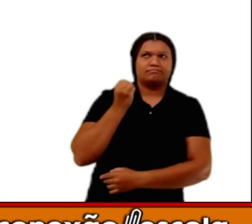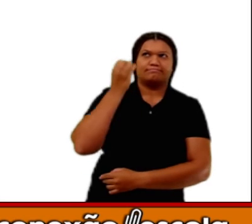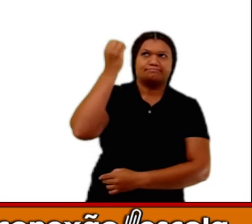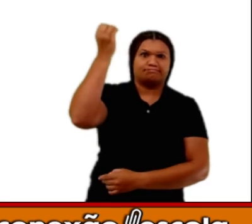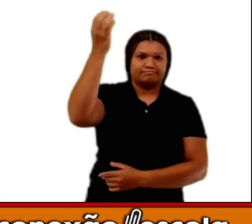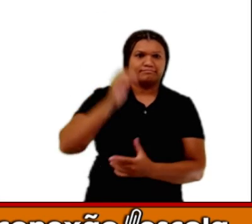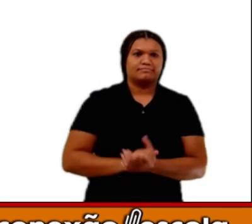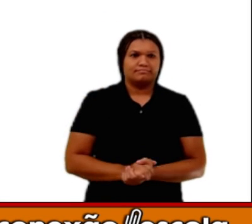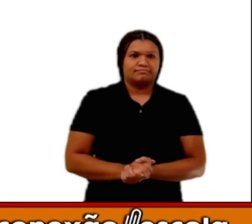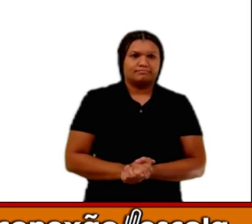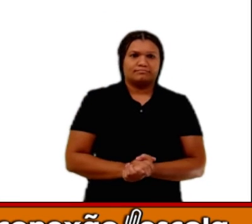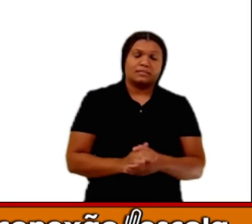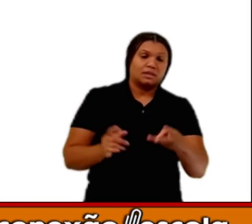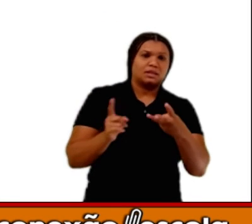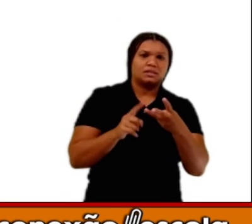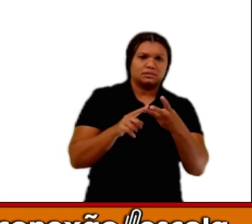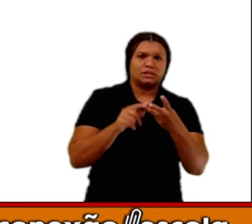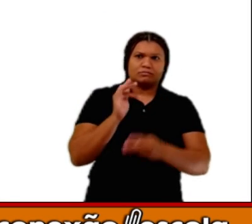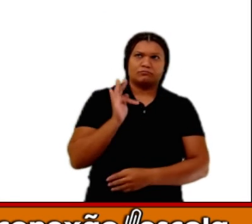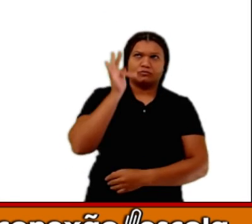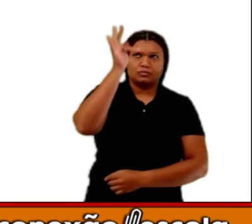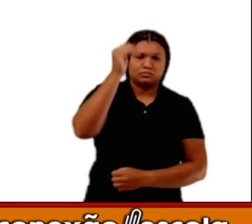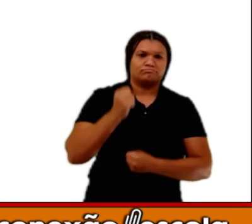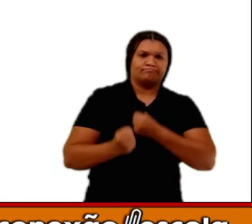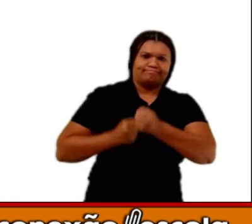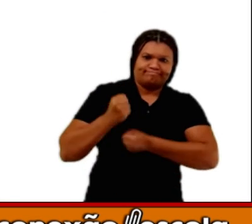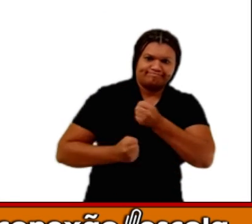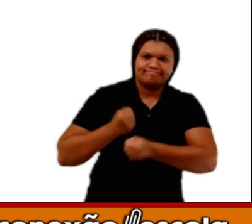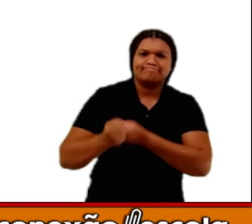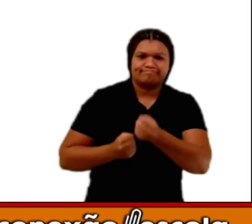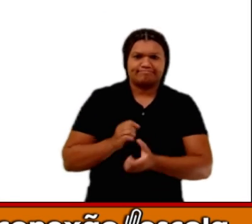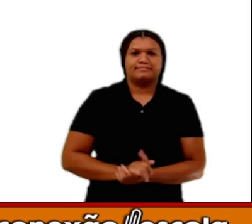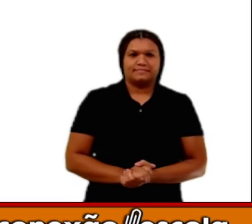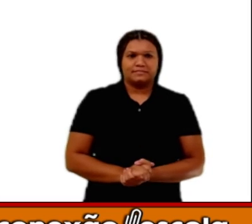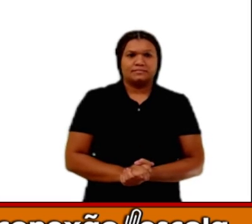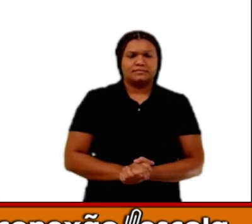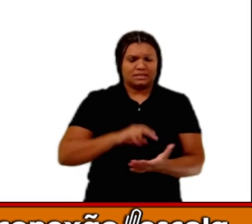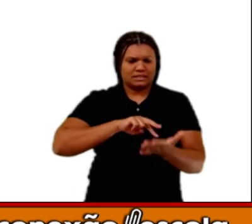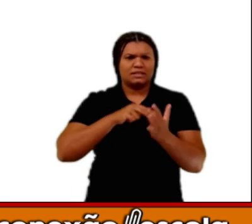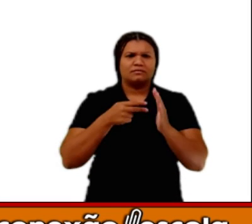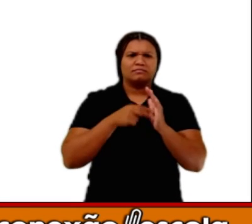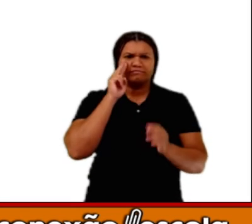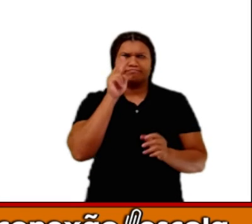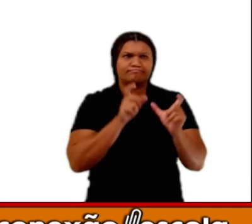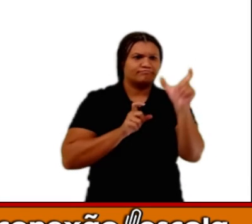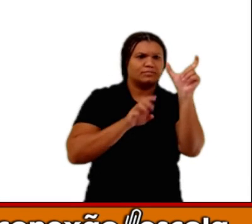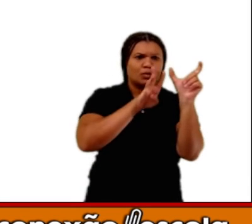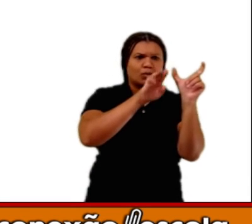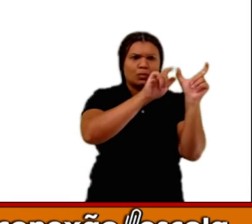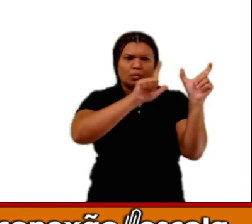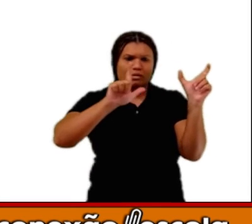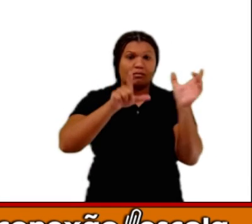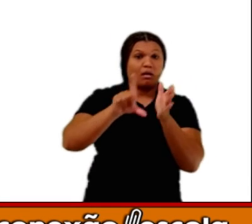run Eu correrei Observe que usei Will em cada antes de cada um desses verbos e de